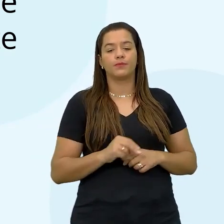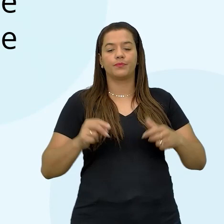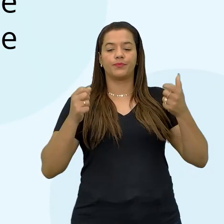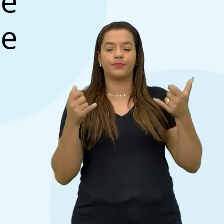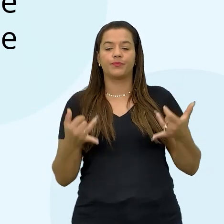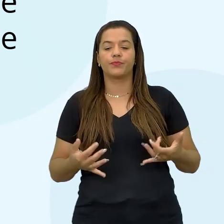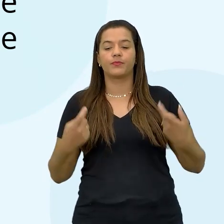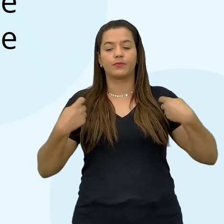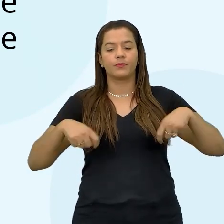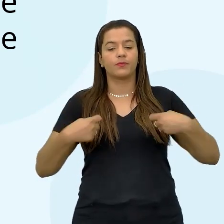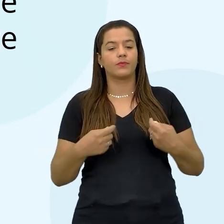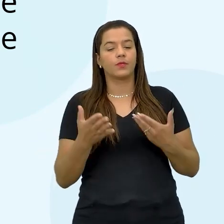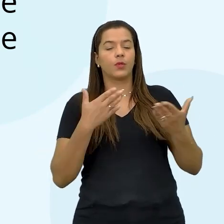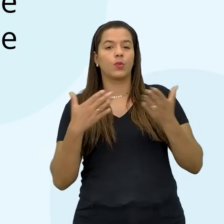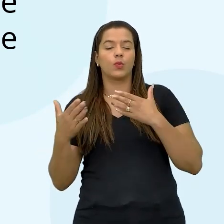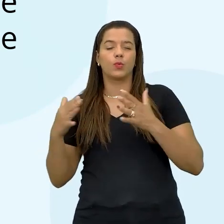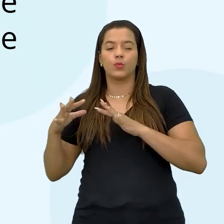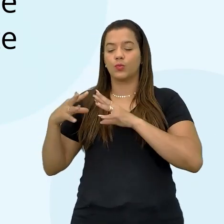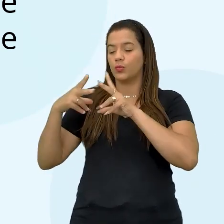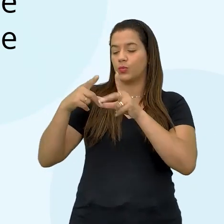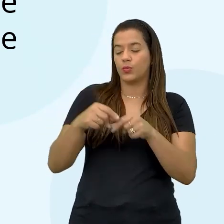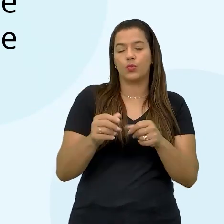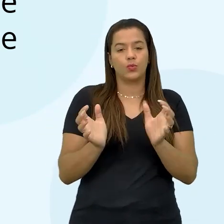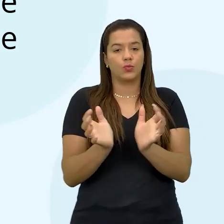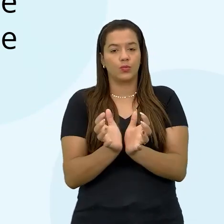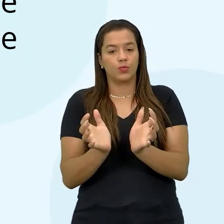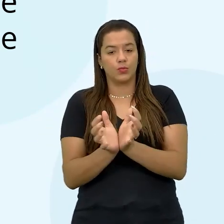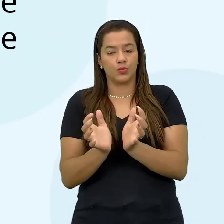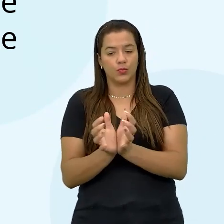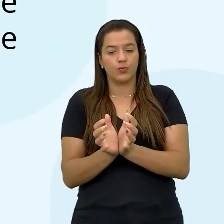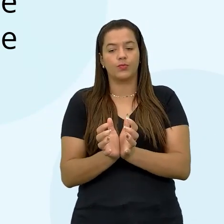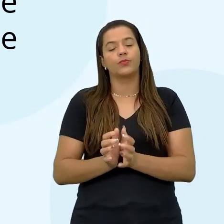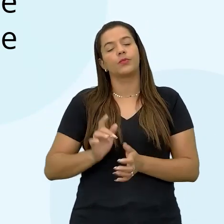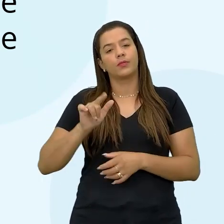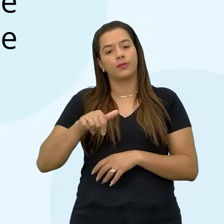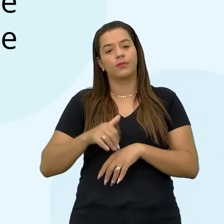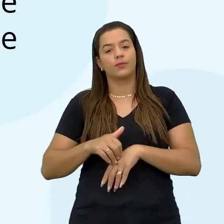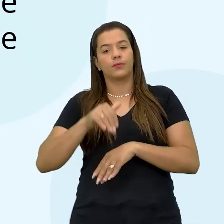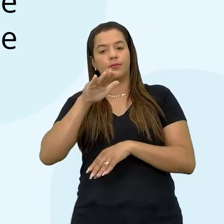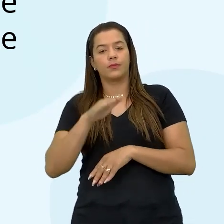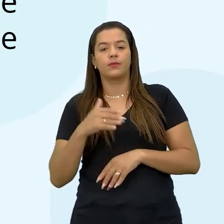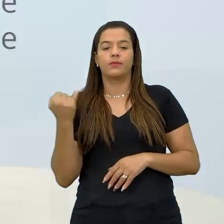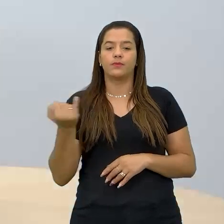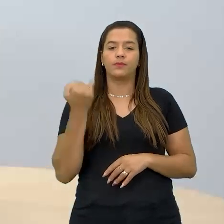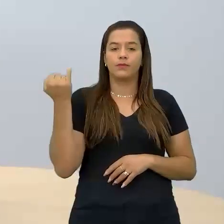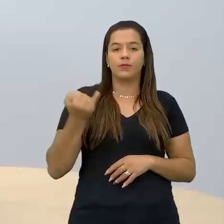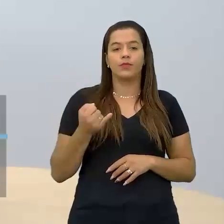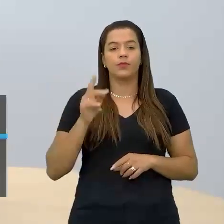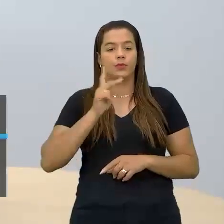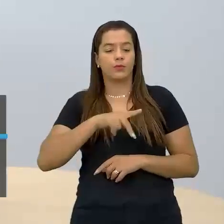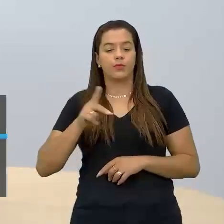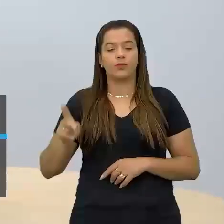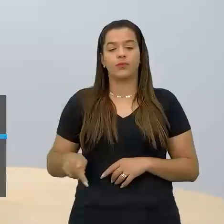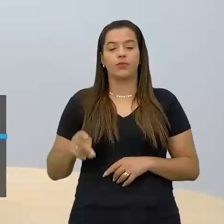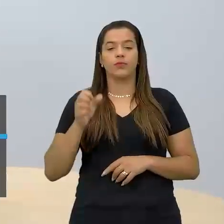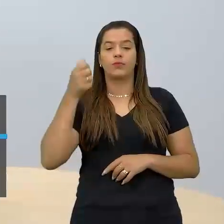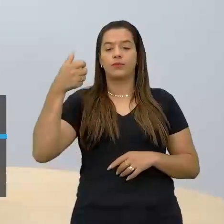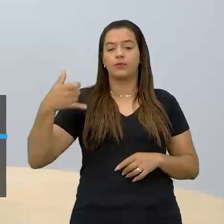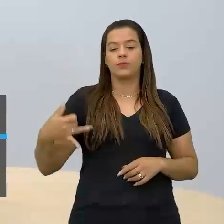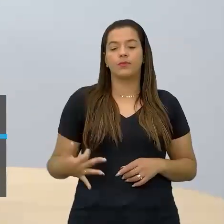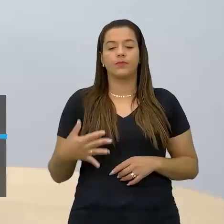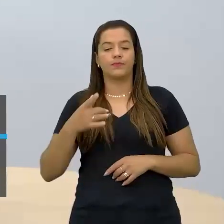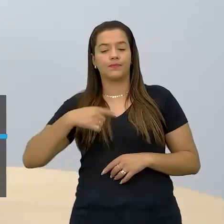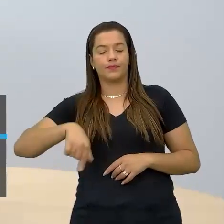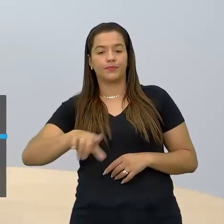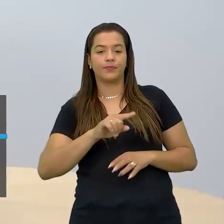ser discutidas com o todo, com o coletivo, né? É muito mais interessante que o professor simplesmente trazer essa